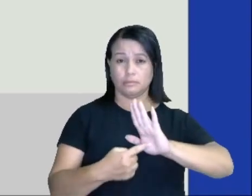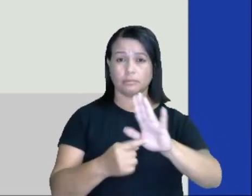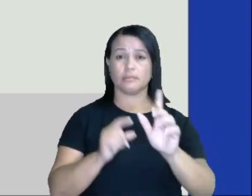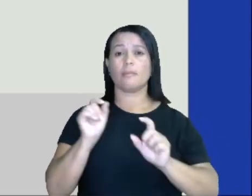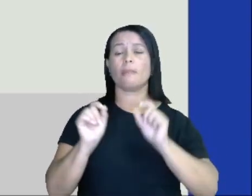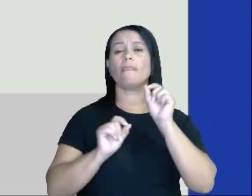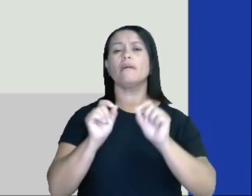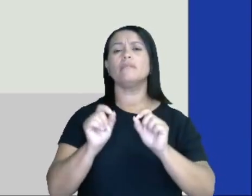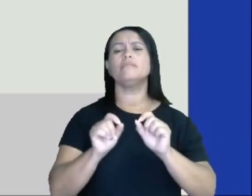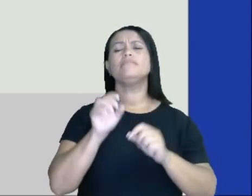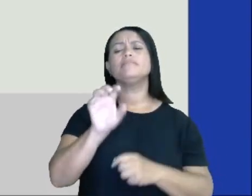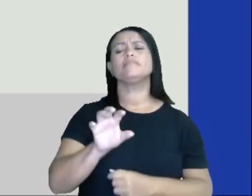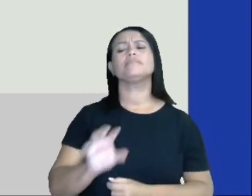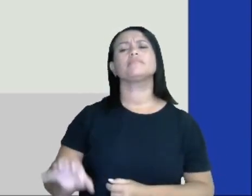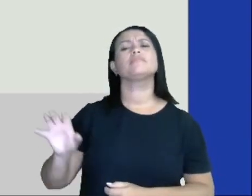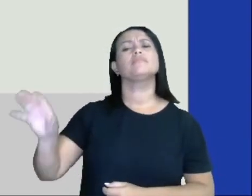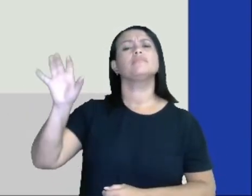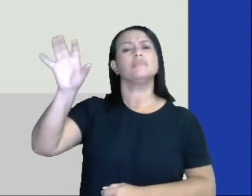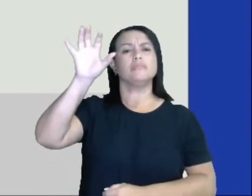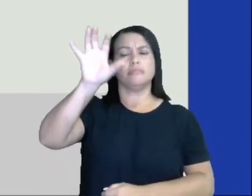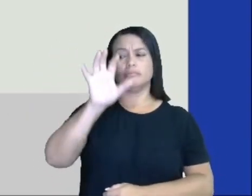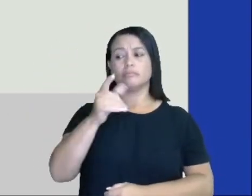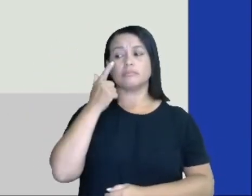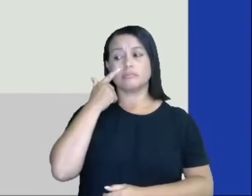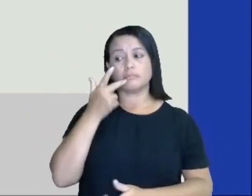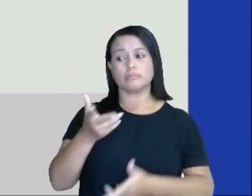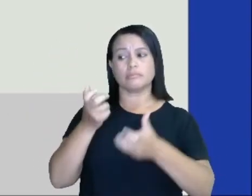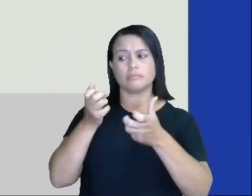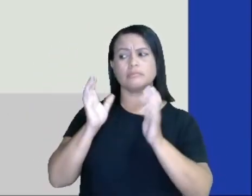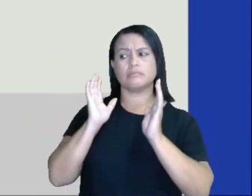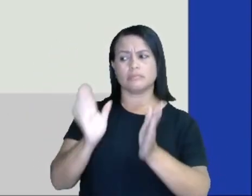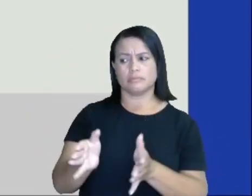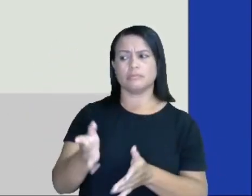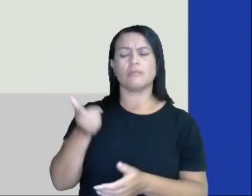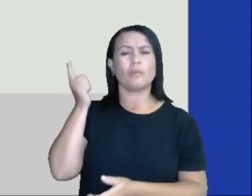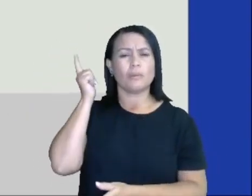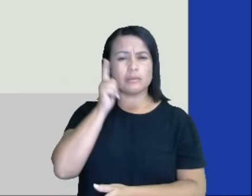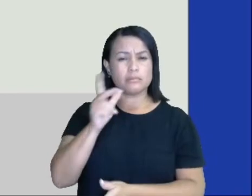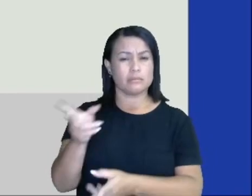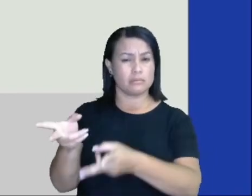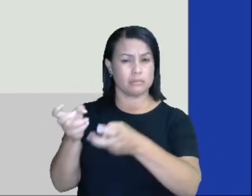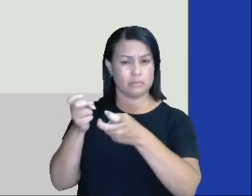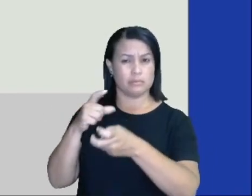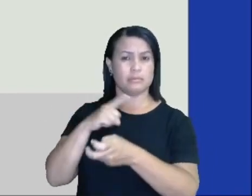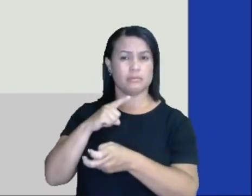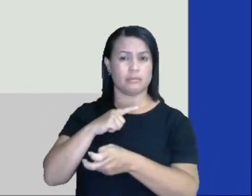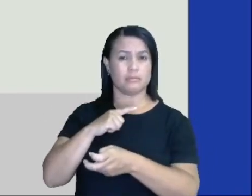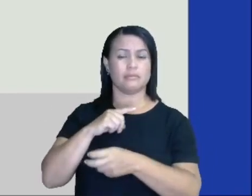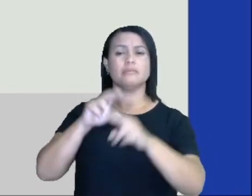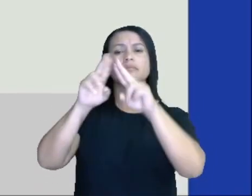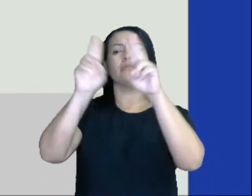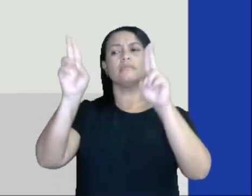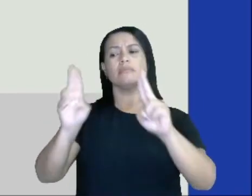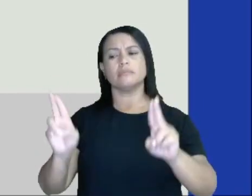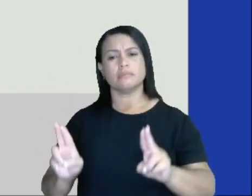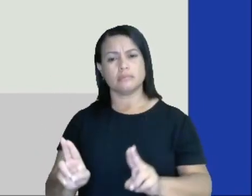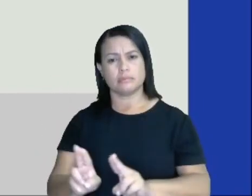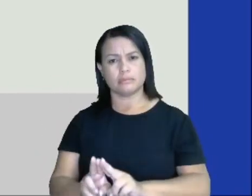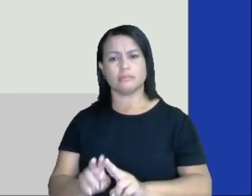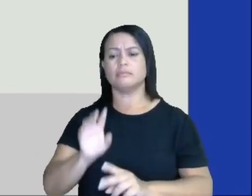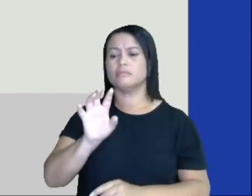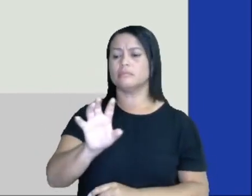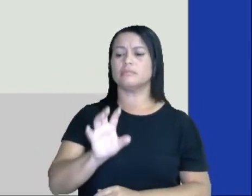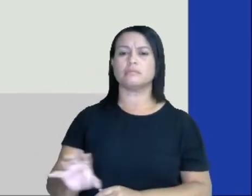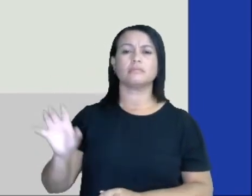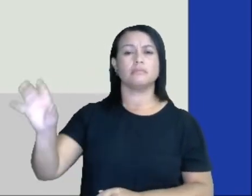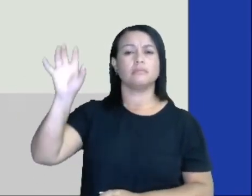ver isso por região, tá vendo? E aí, através disso, a gente consegue perceber aqui que temos um mapa político, né, que divide as regiões